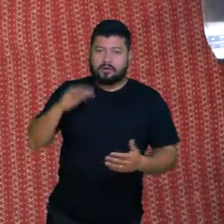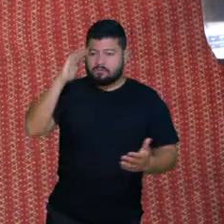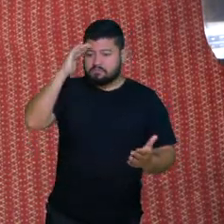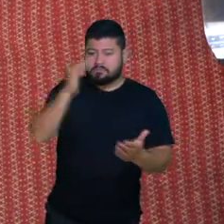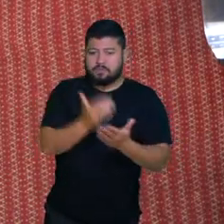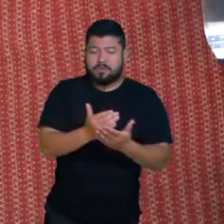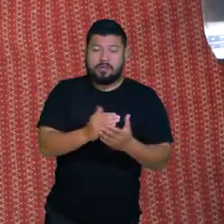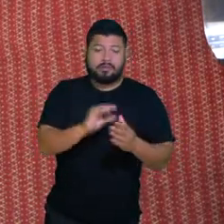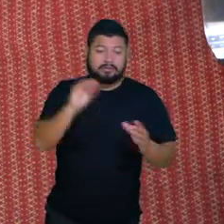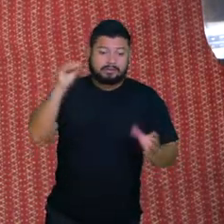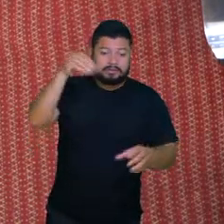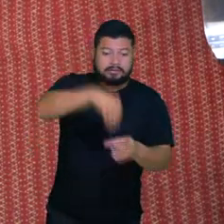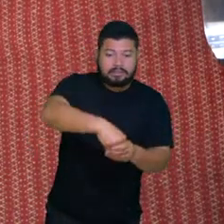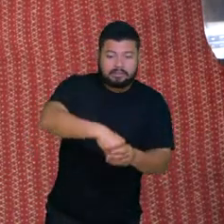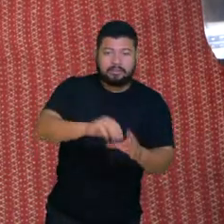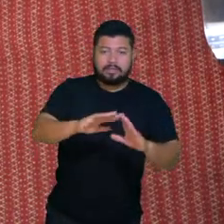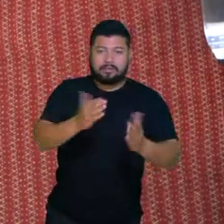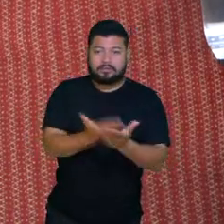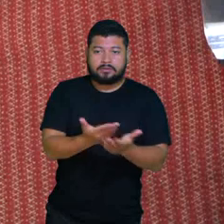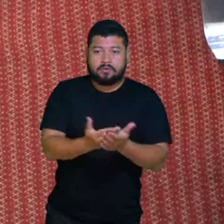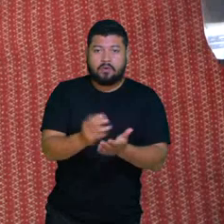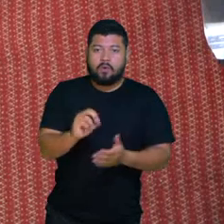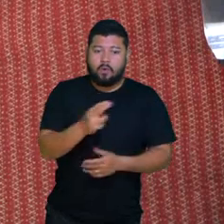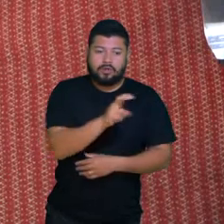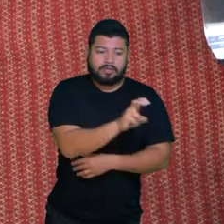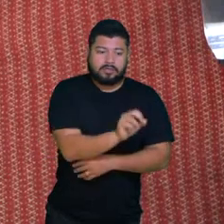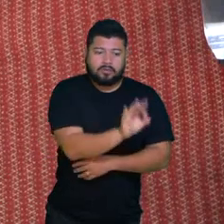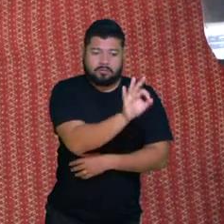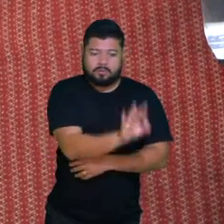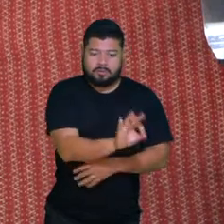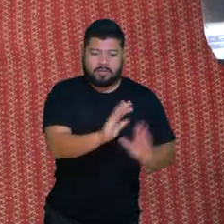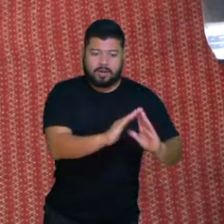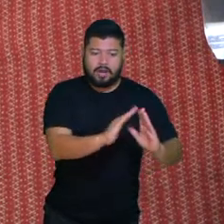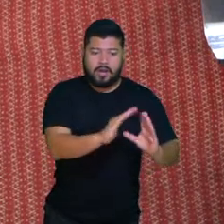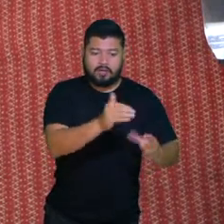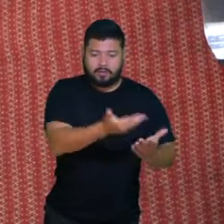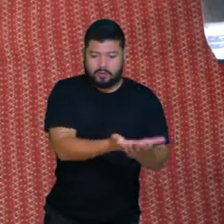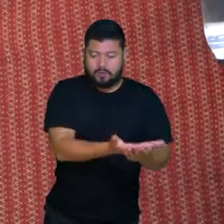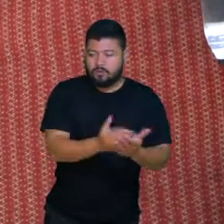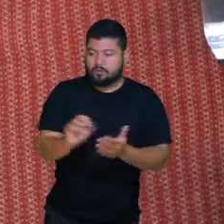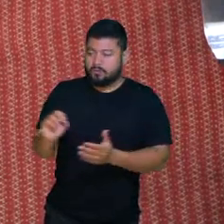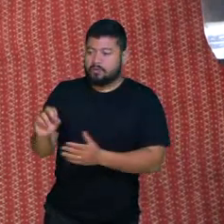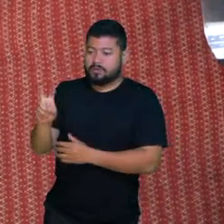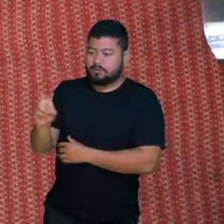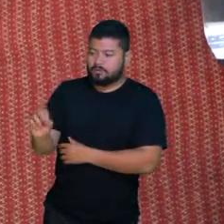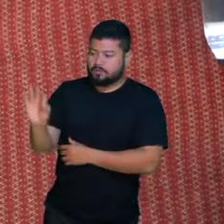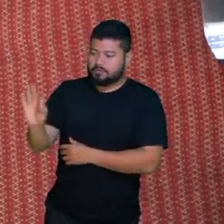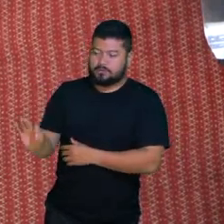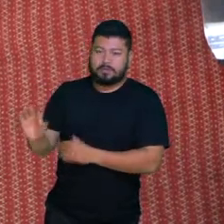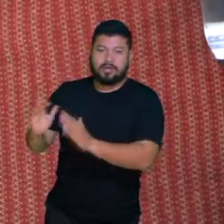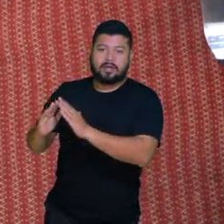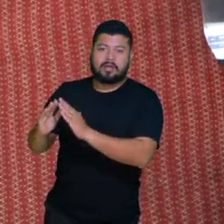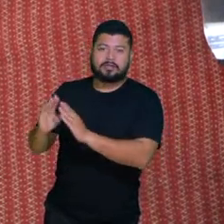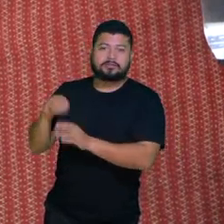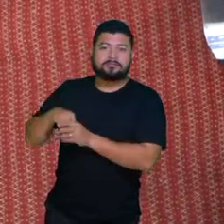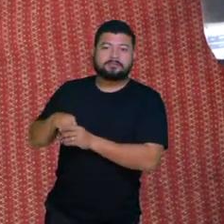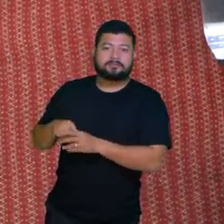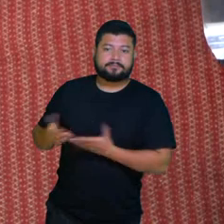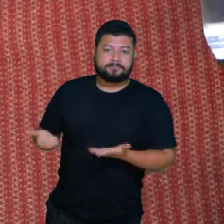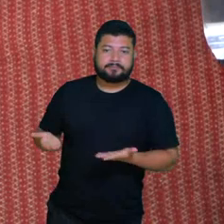escola ou 50% na escola 50% em casa agora na rede estadual